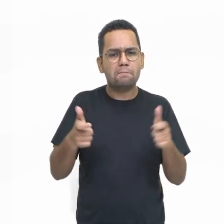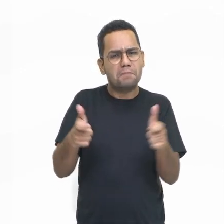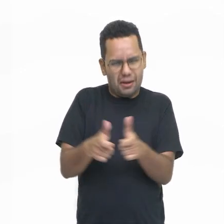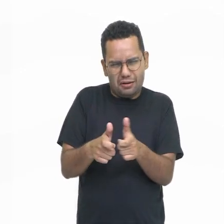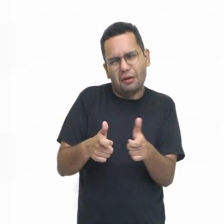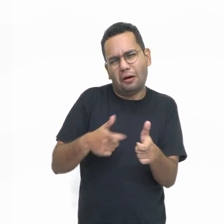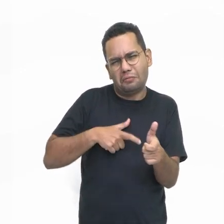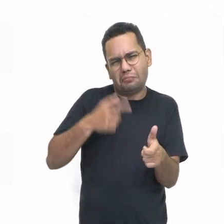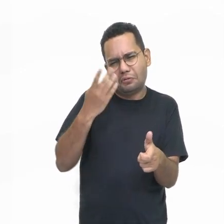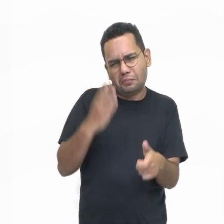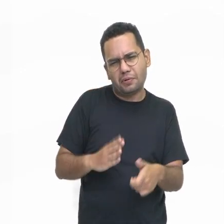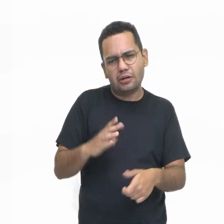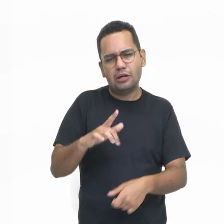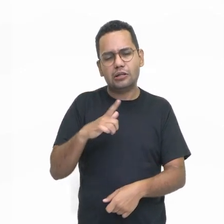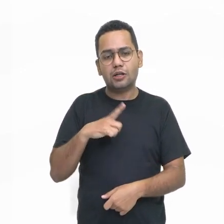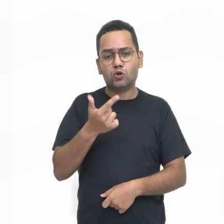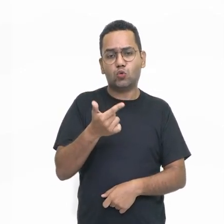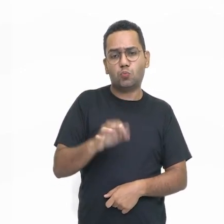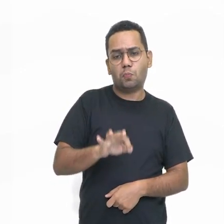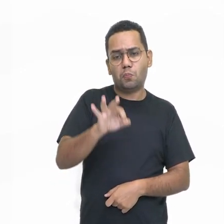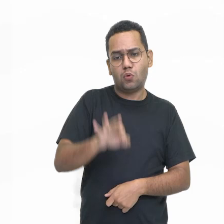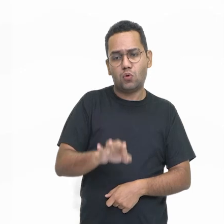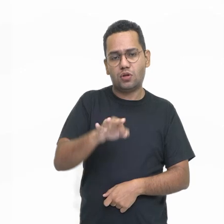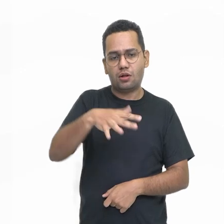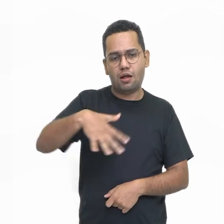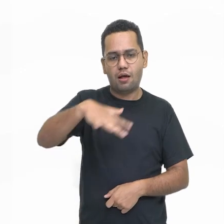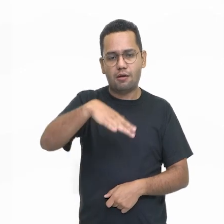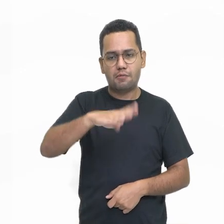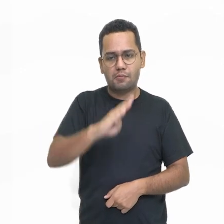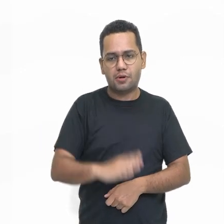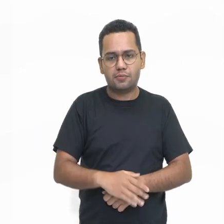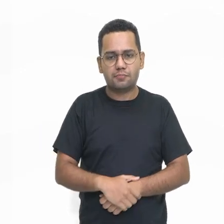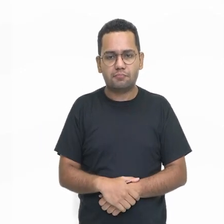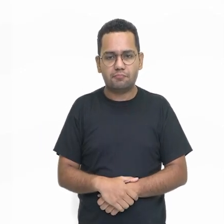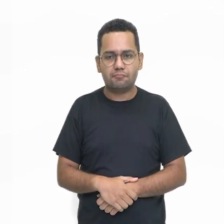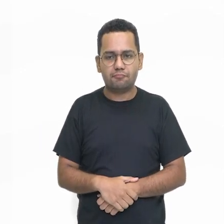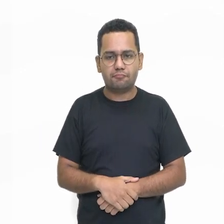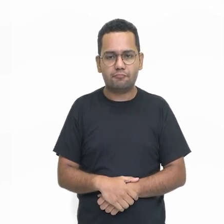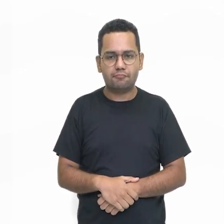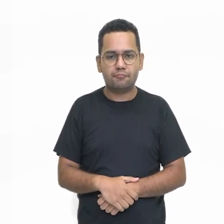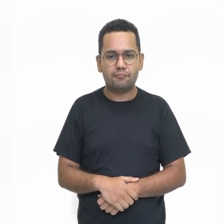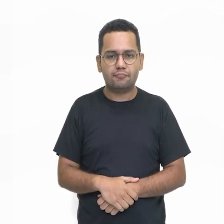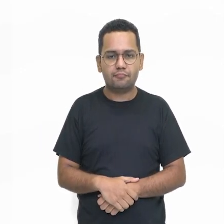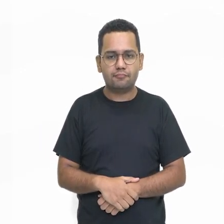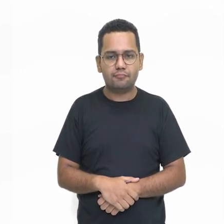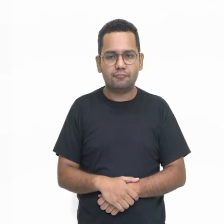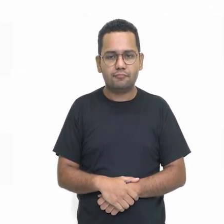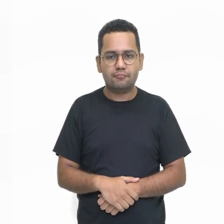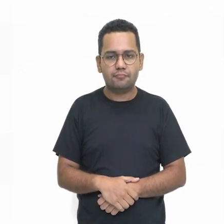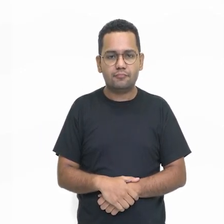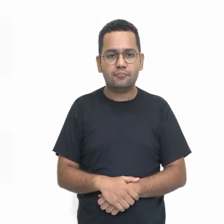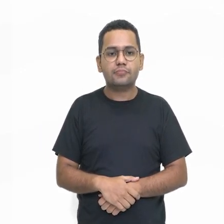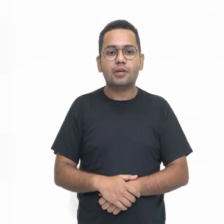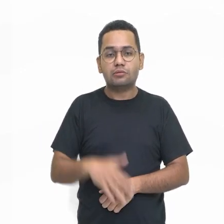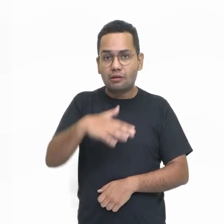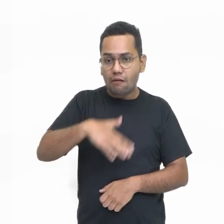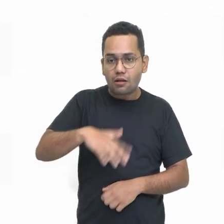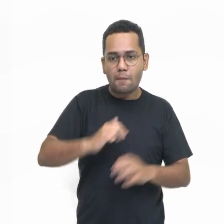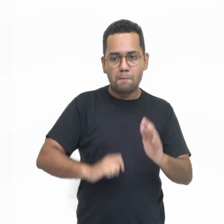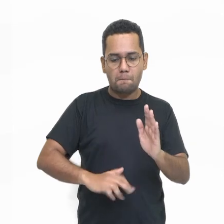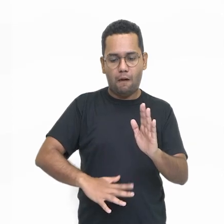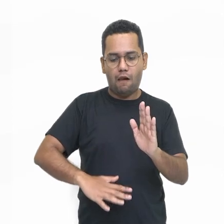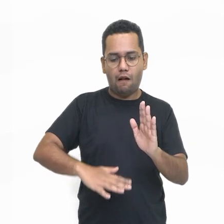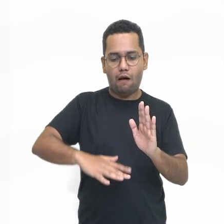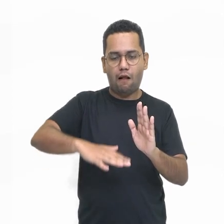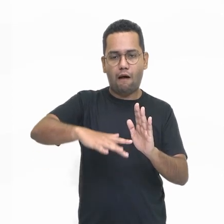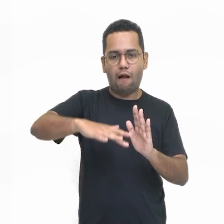Brasil, ocupando menos de 2% do território nacional e tem a maior planície de inundação do mundo. Olha